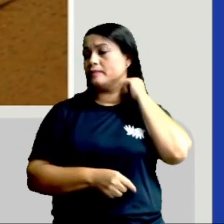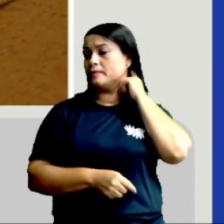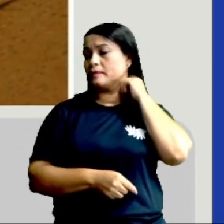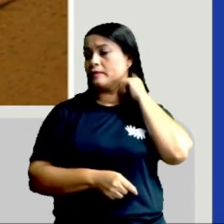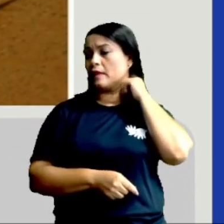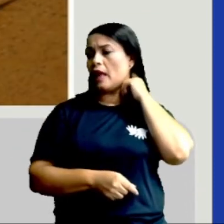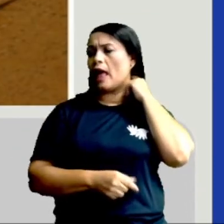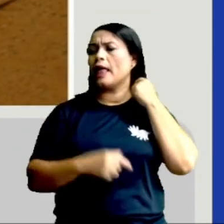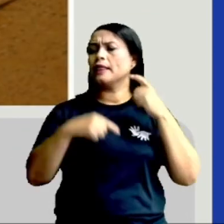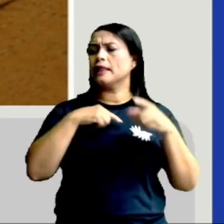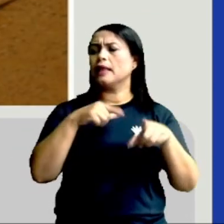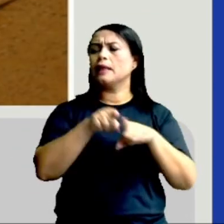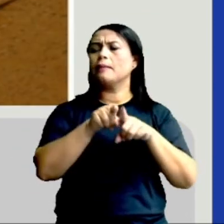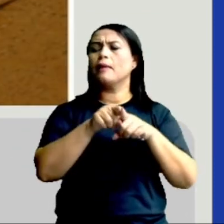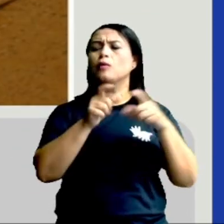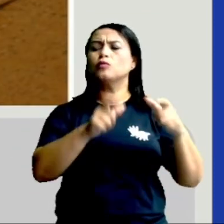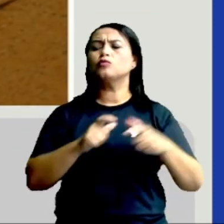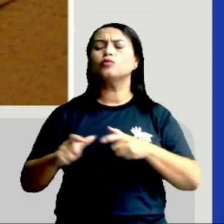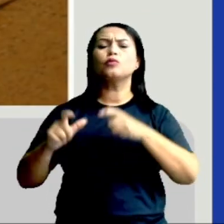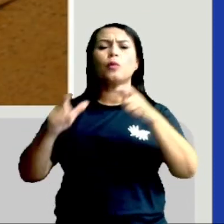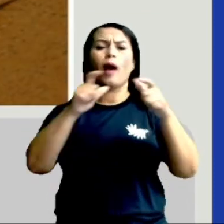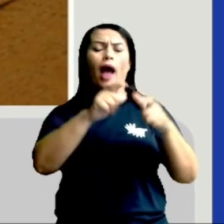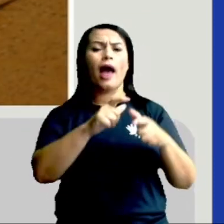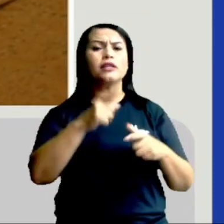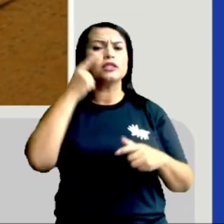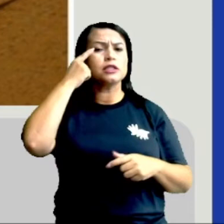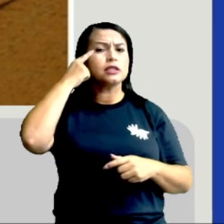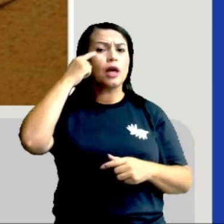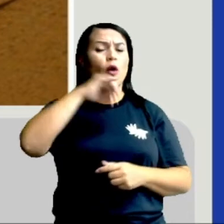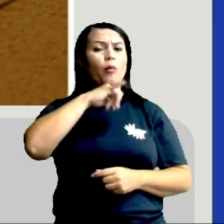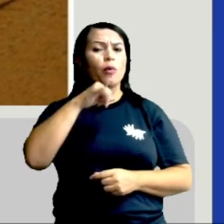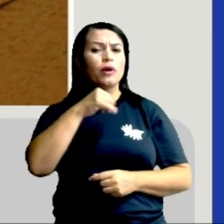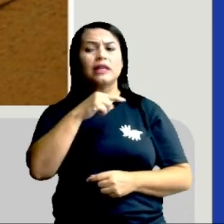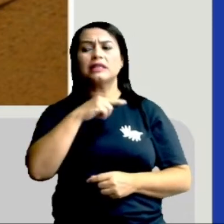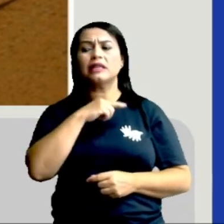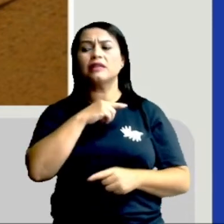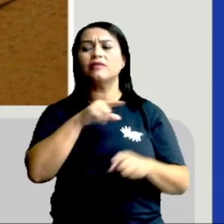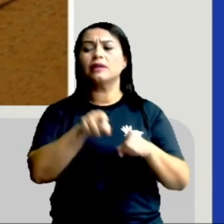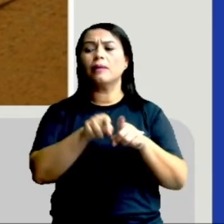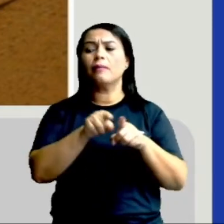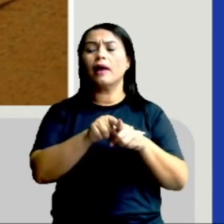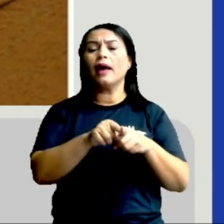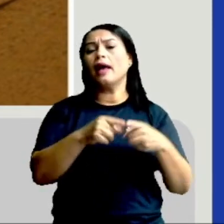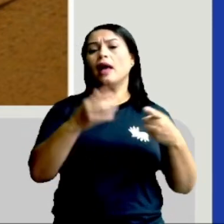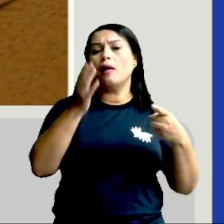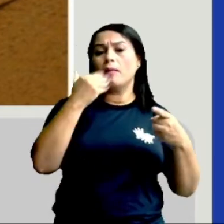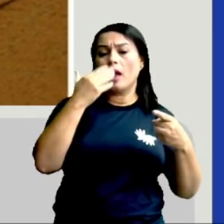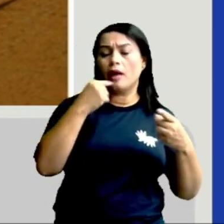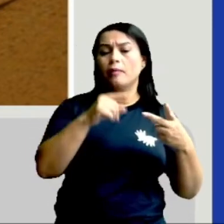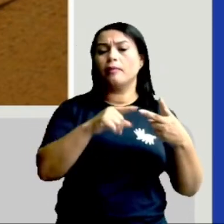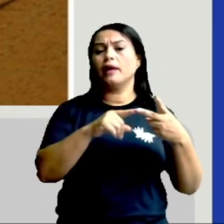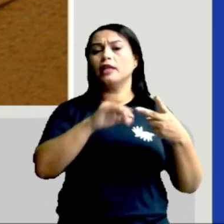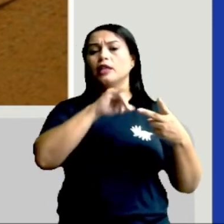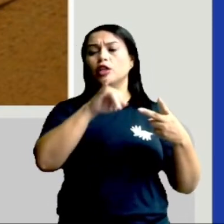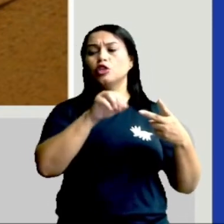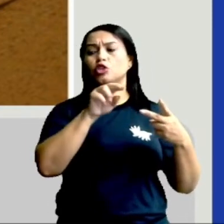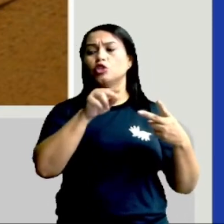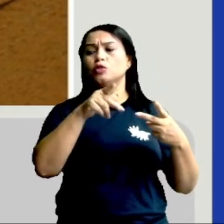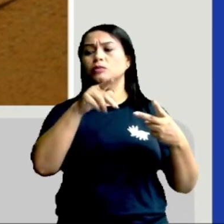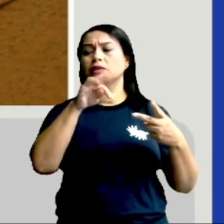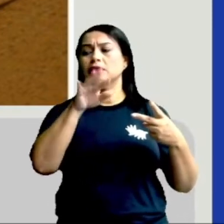As áreas de ocupação japonesa deu o cultivo de juta, pimenta do reino, entre a extinta ferrovia